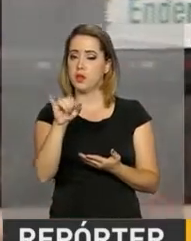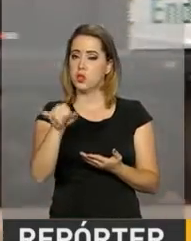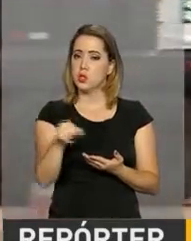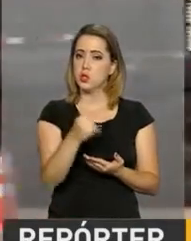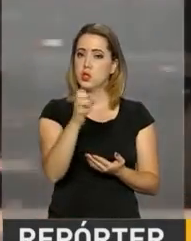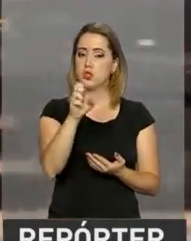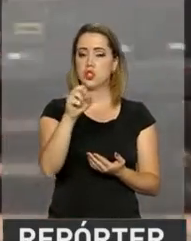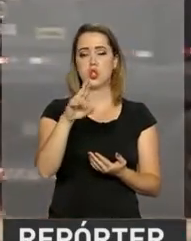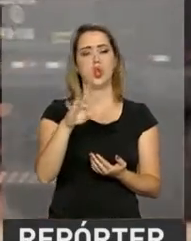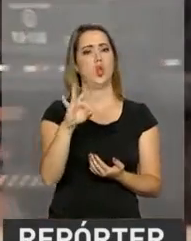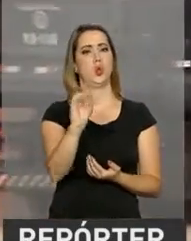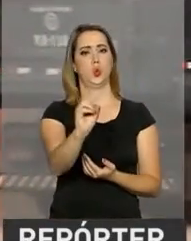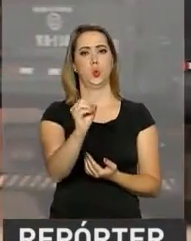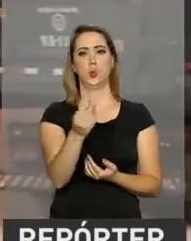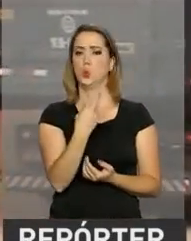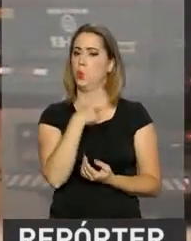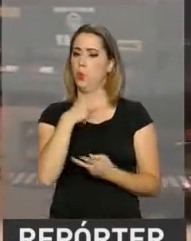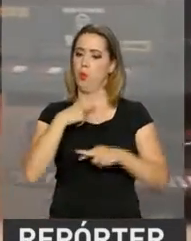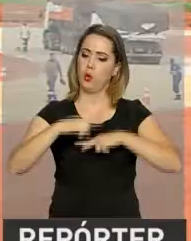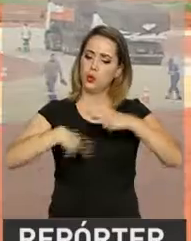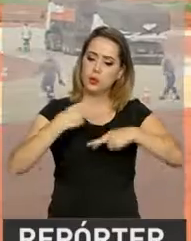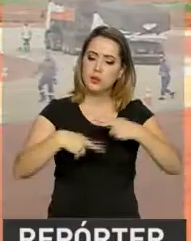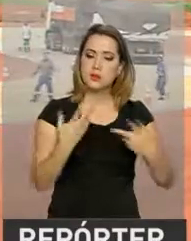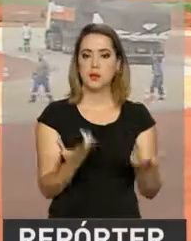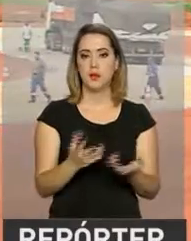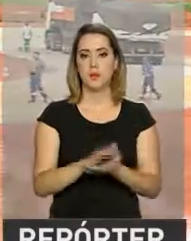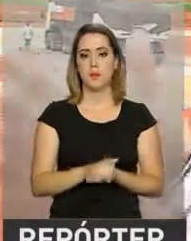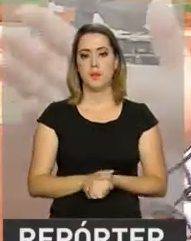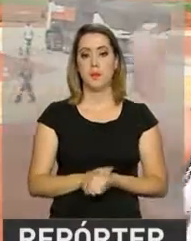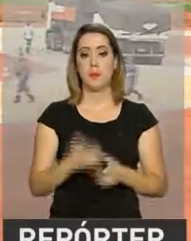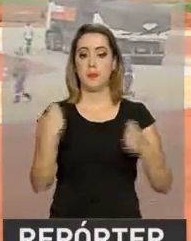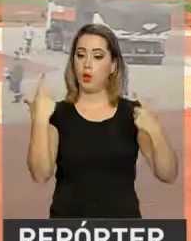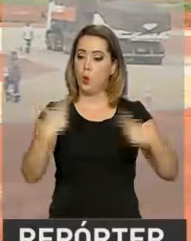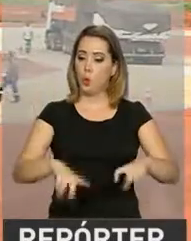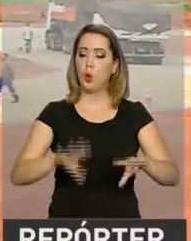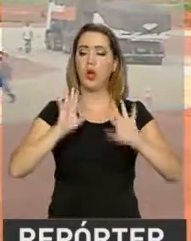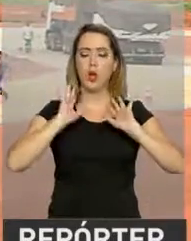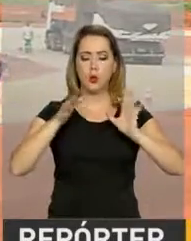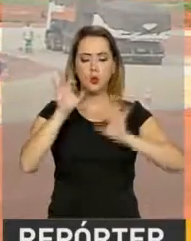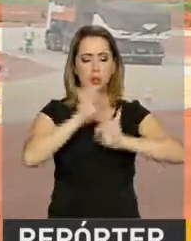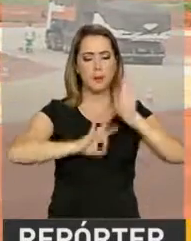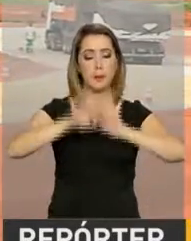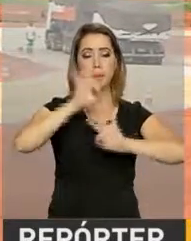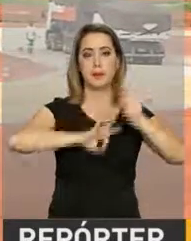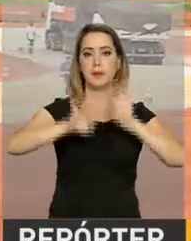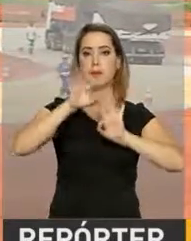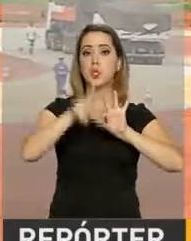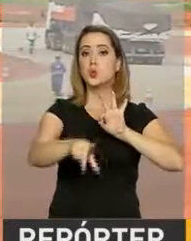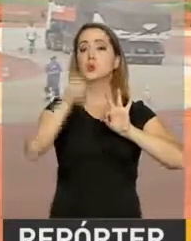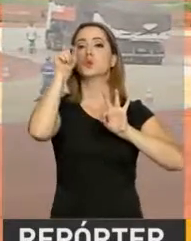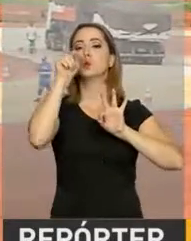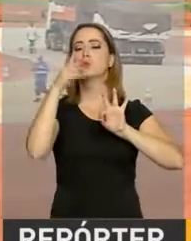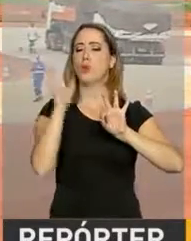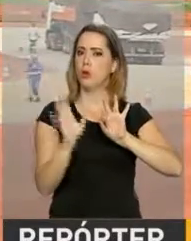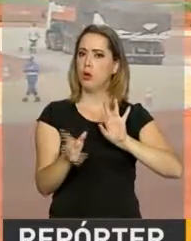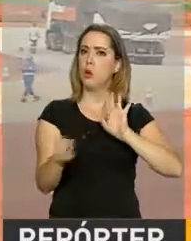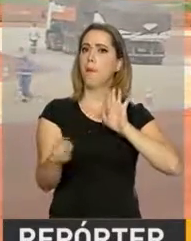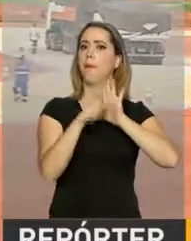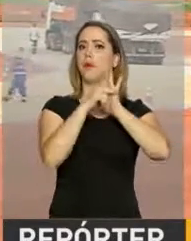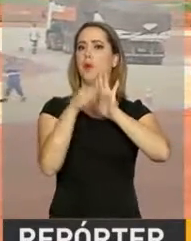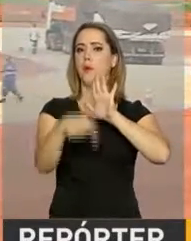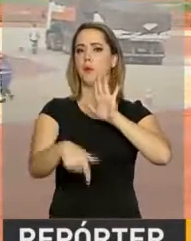ser reciclado pelos catadores um aterro sanitário foi preparado estudado um local foi selecionado para isso e eu vou apresentar